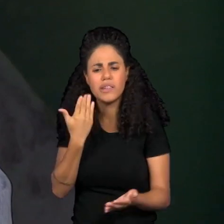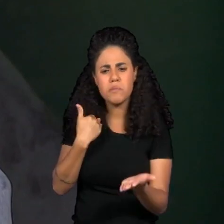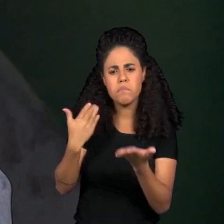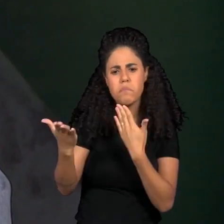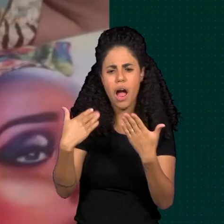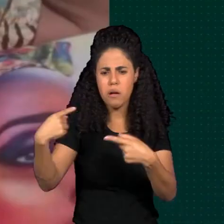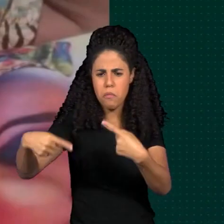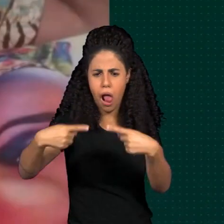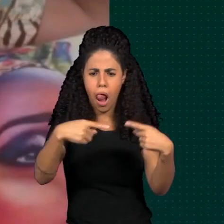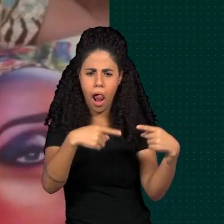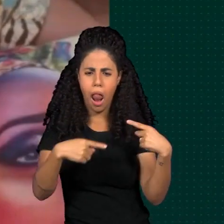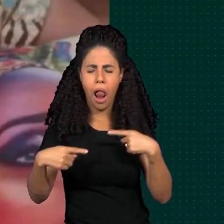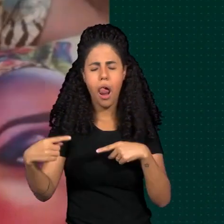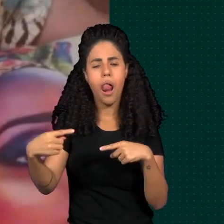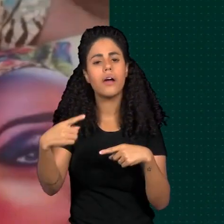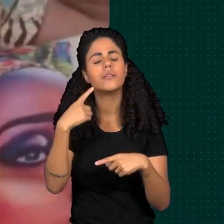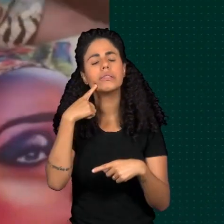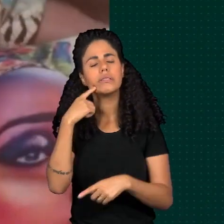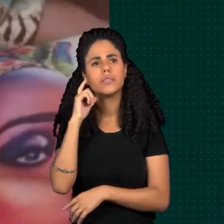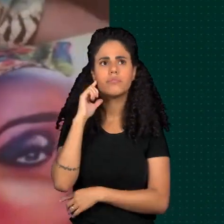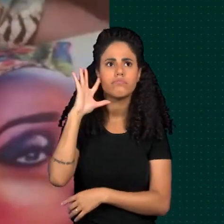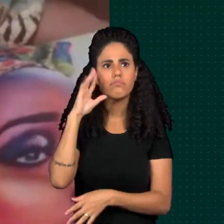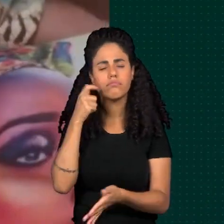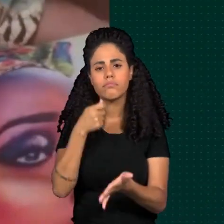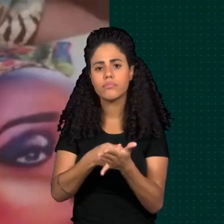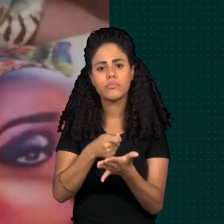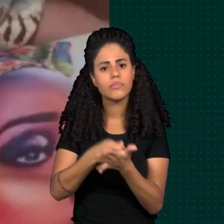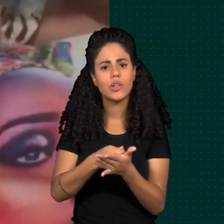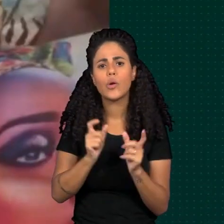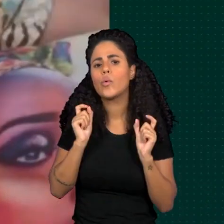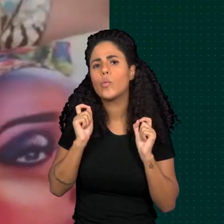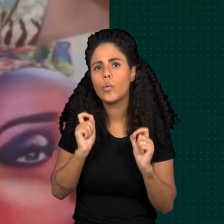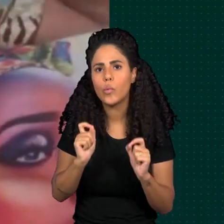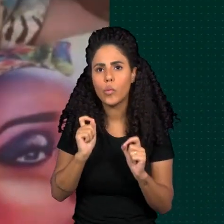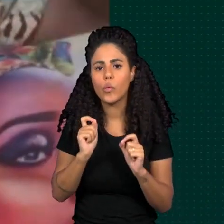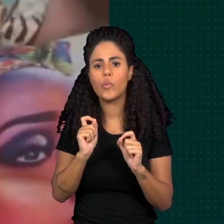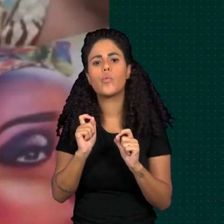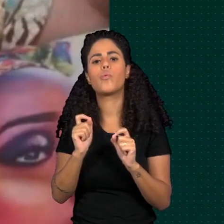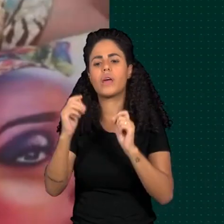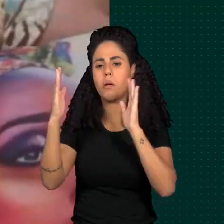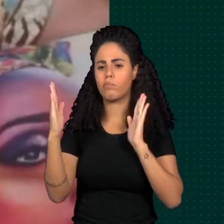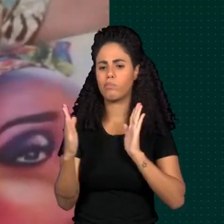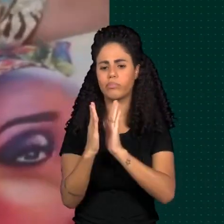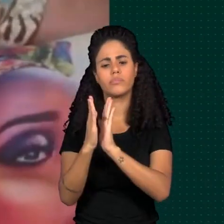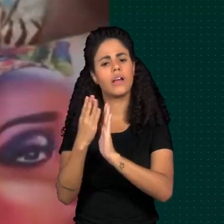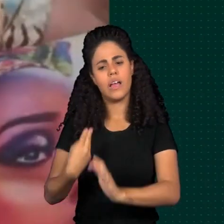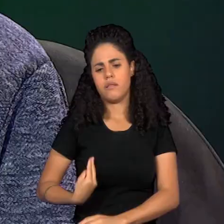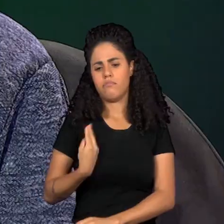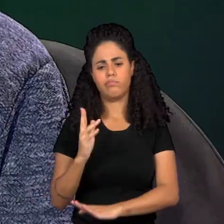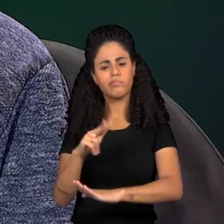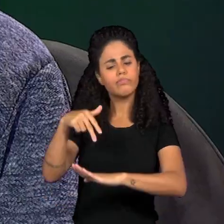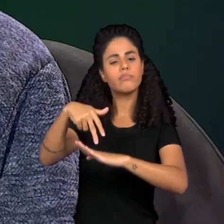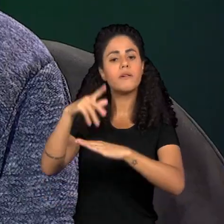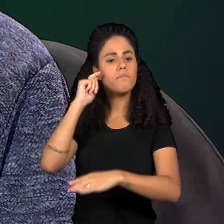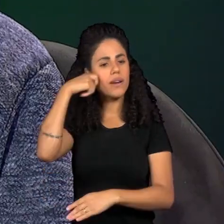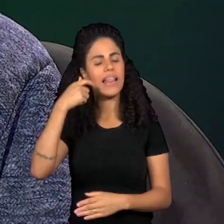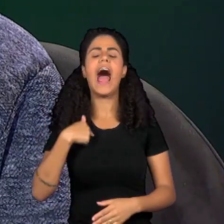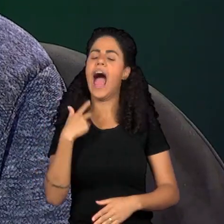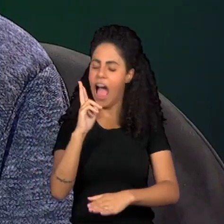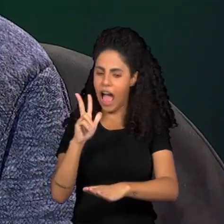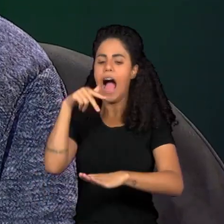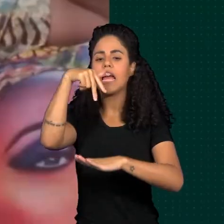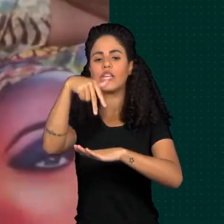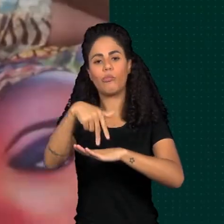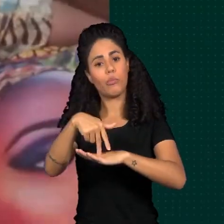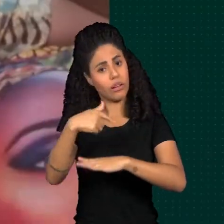resolveram fazer uma intervenção chamada Presença Negra. Aí eu entro. Aí